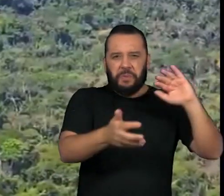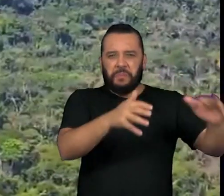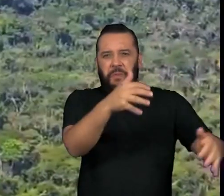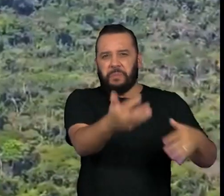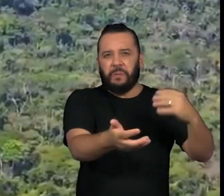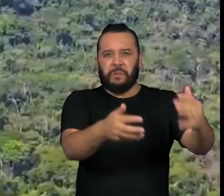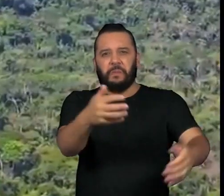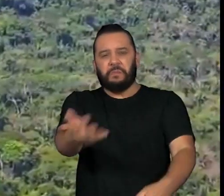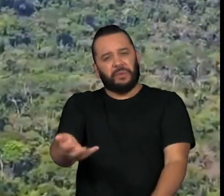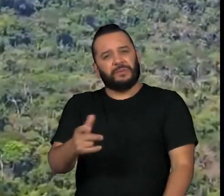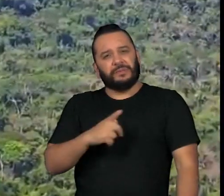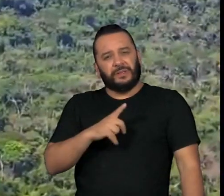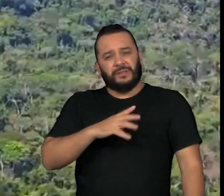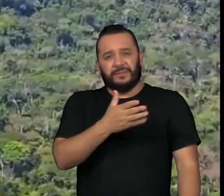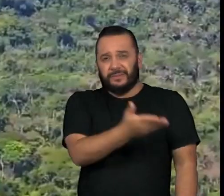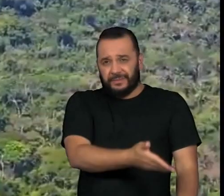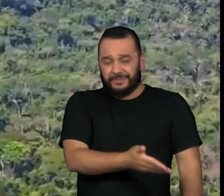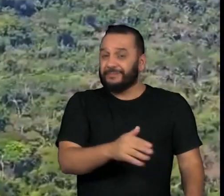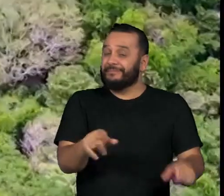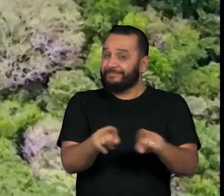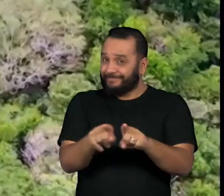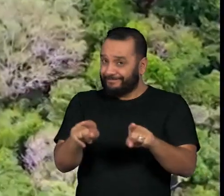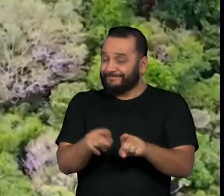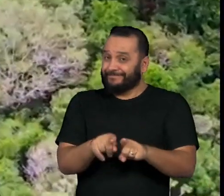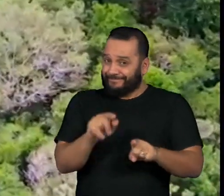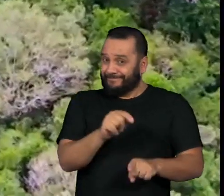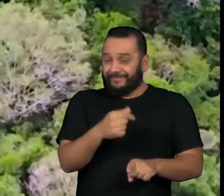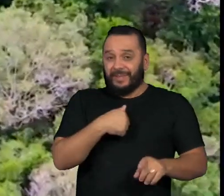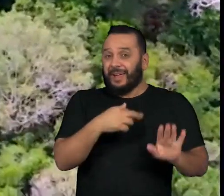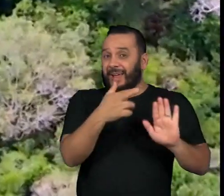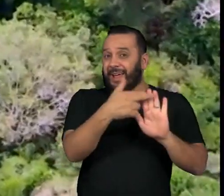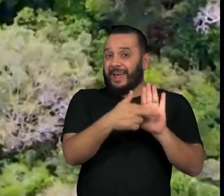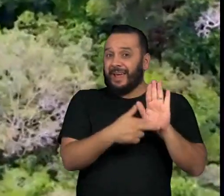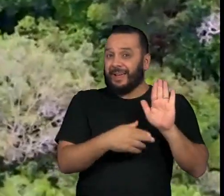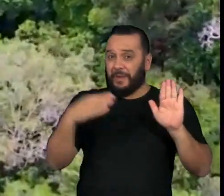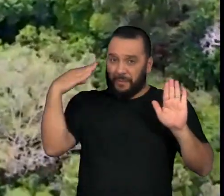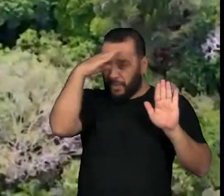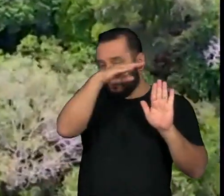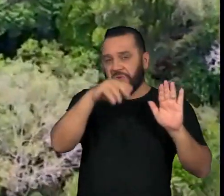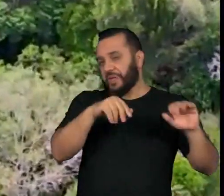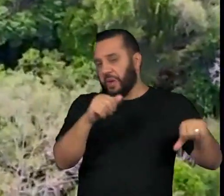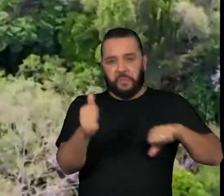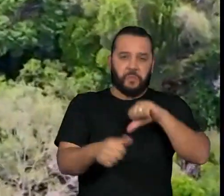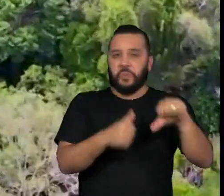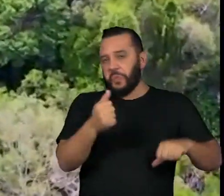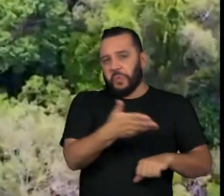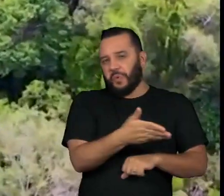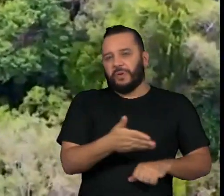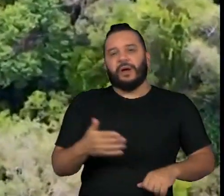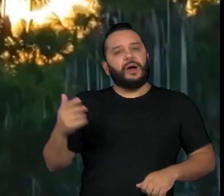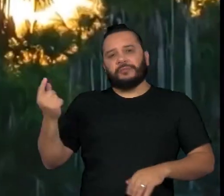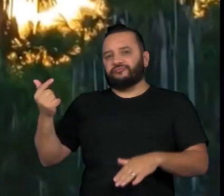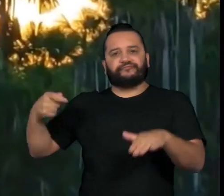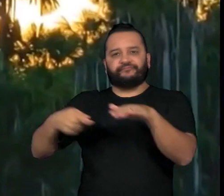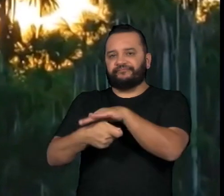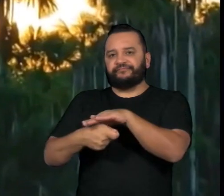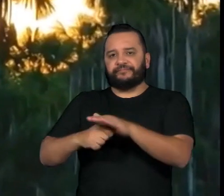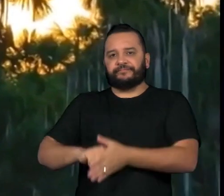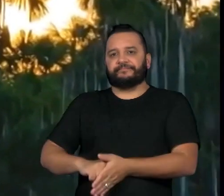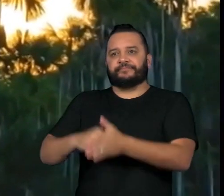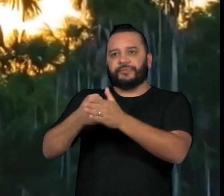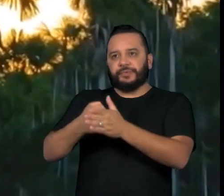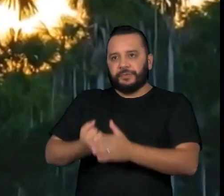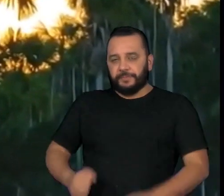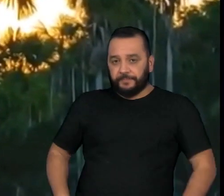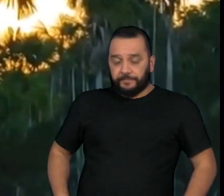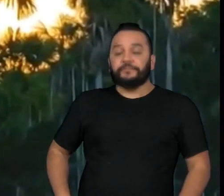floresta tropical do mundo e de mudanças promovidas pelo governo Jair Bolsonaro. Segundo o Ministério do Meio